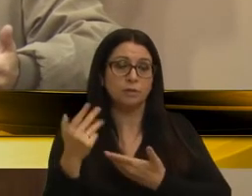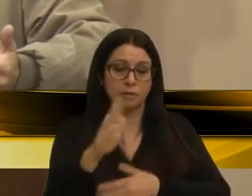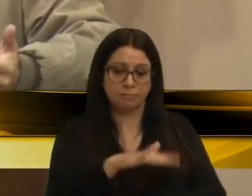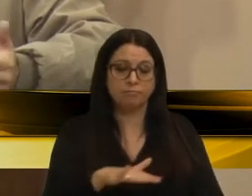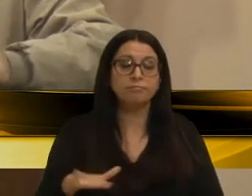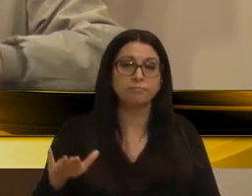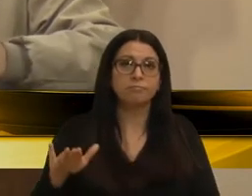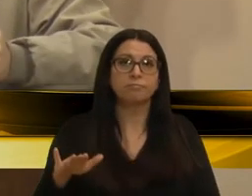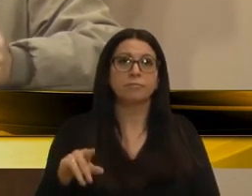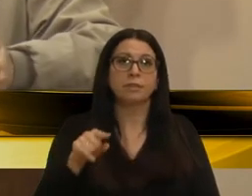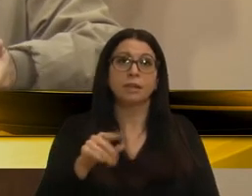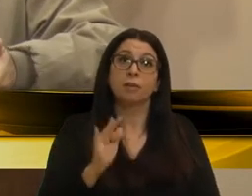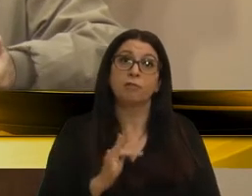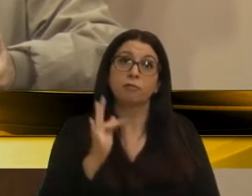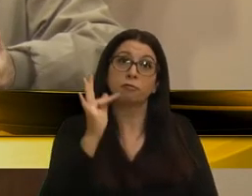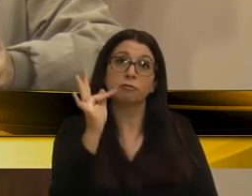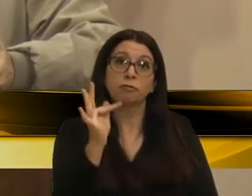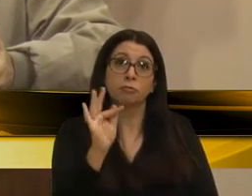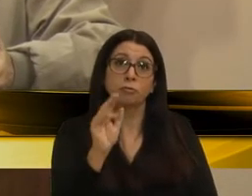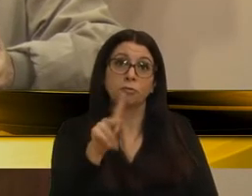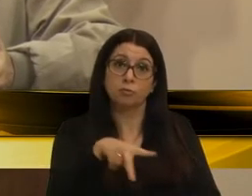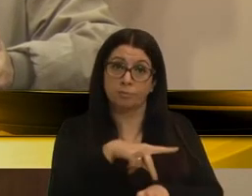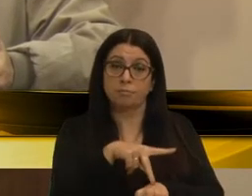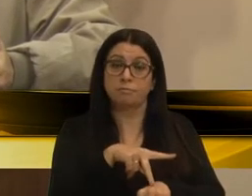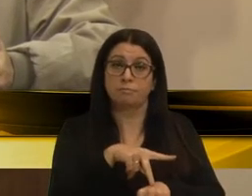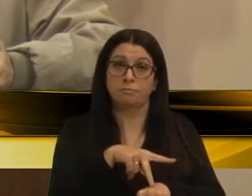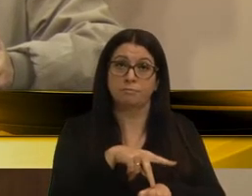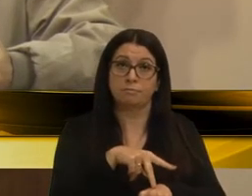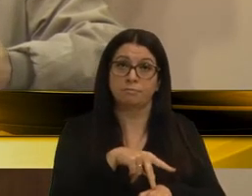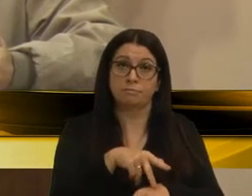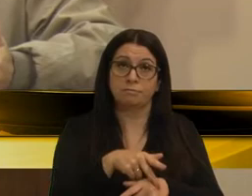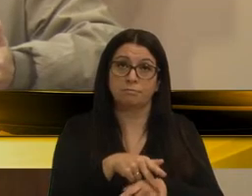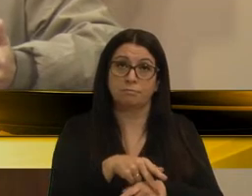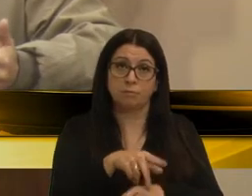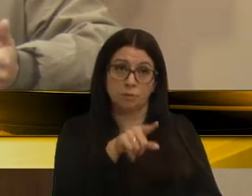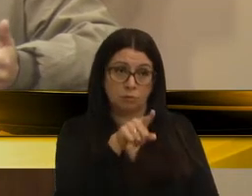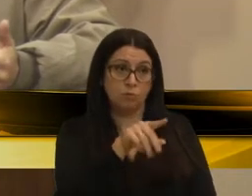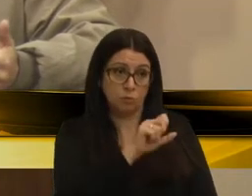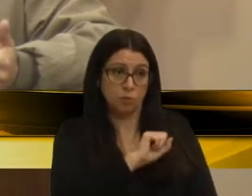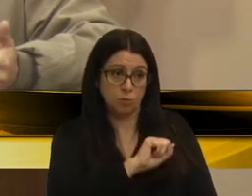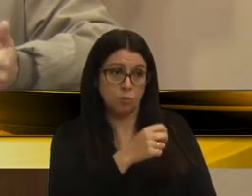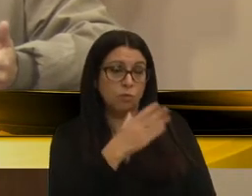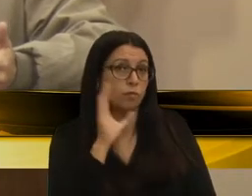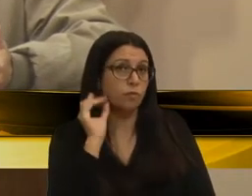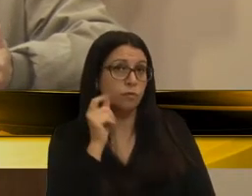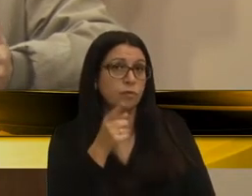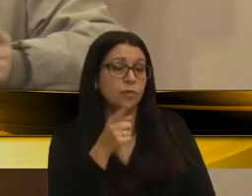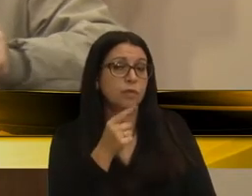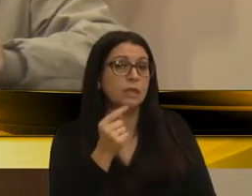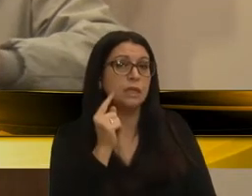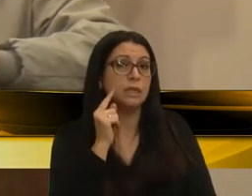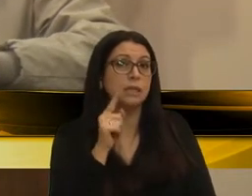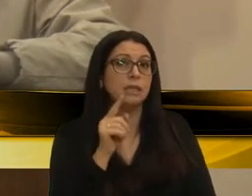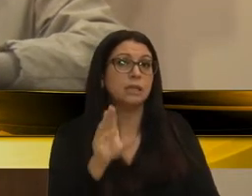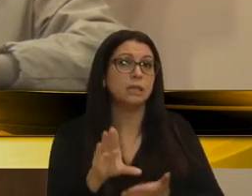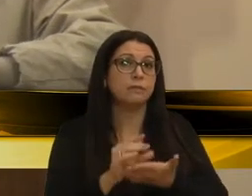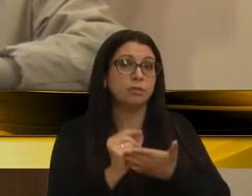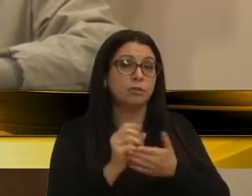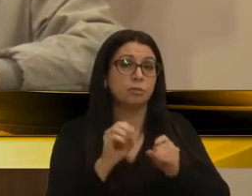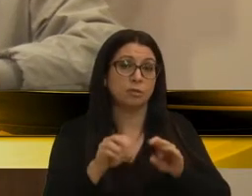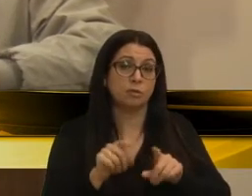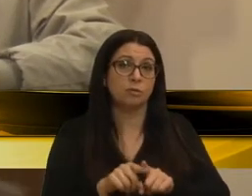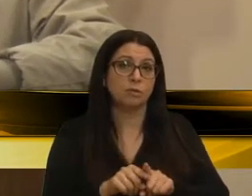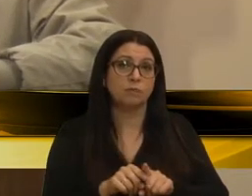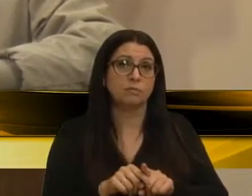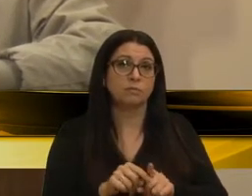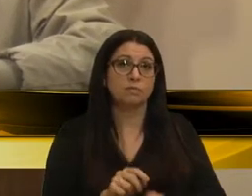crianças, éramos o futuro da nação. O senhor ouviu. E que o investimento na